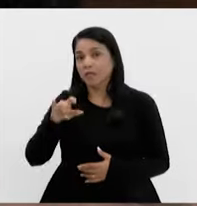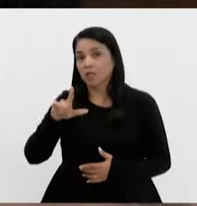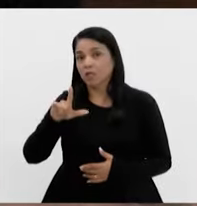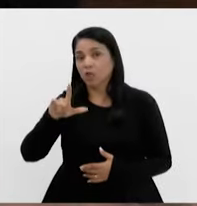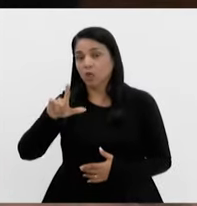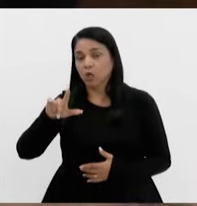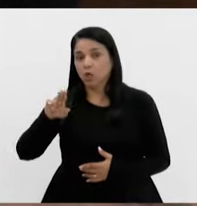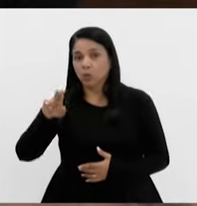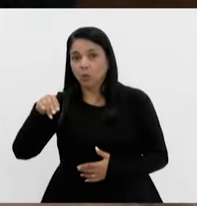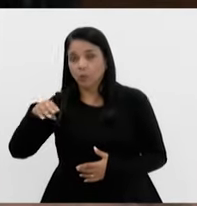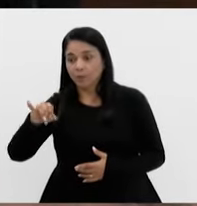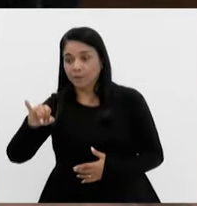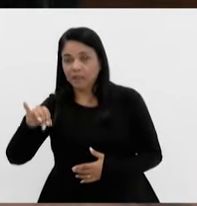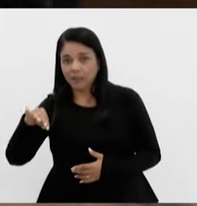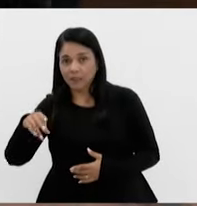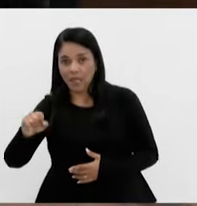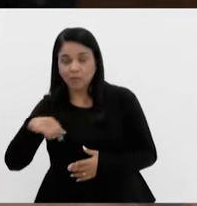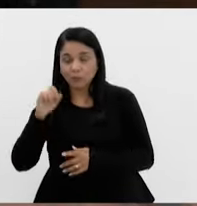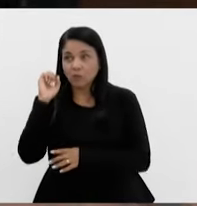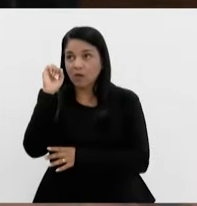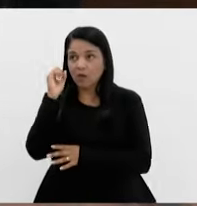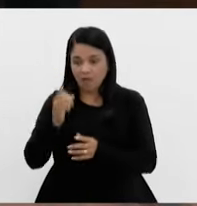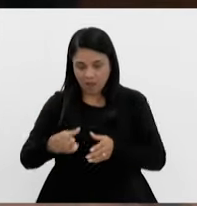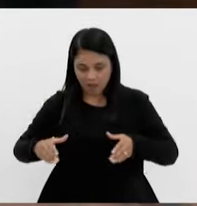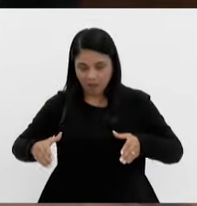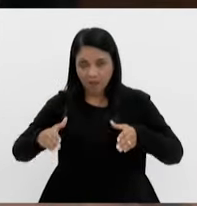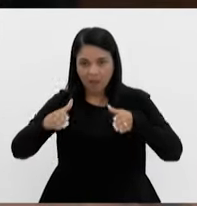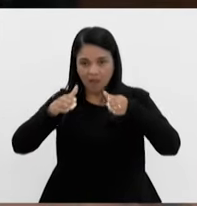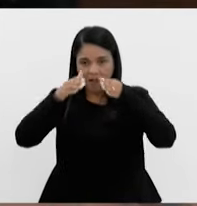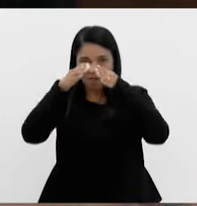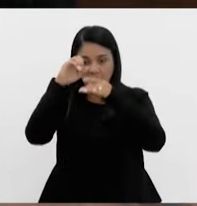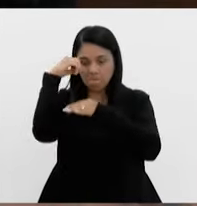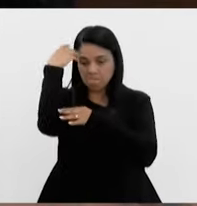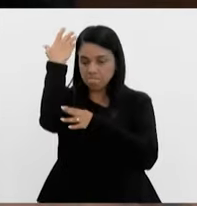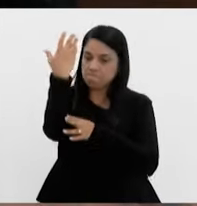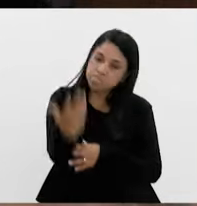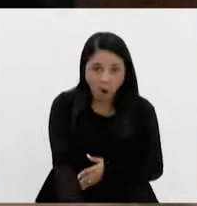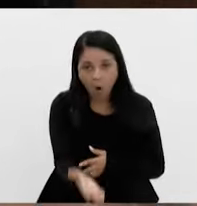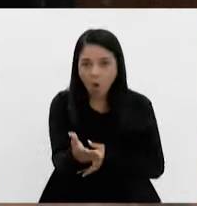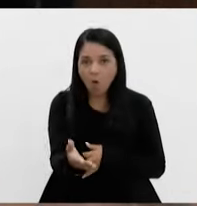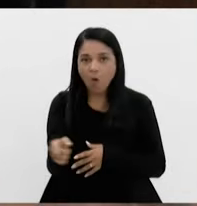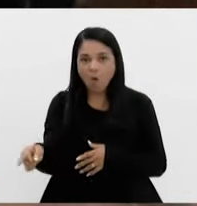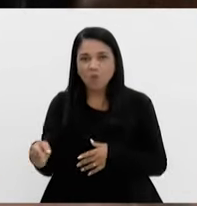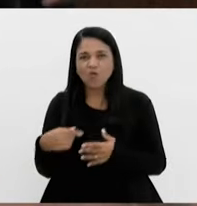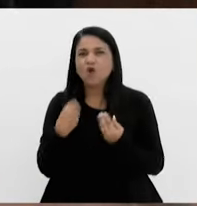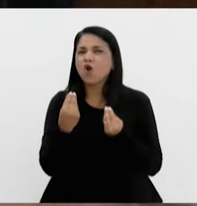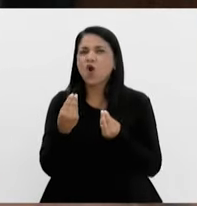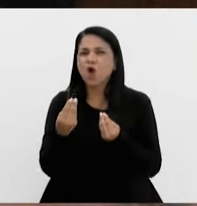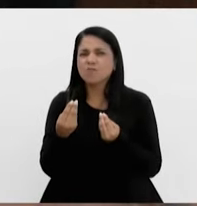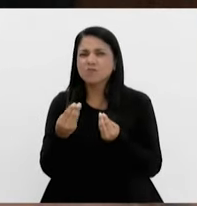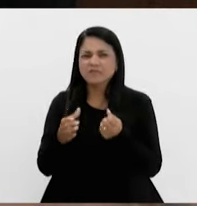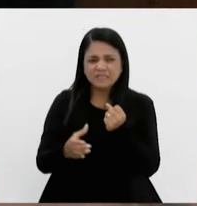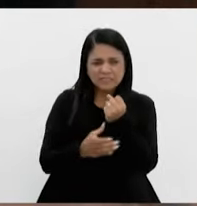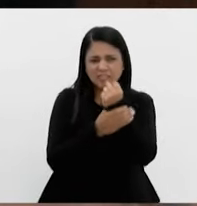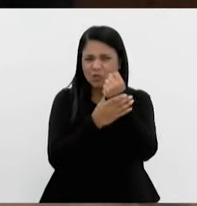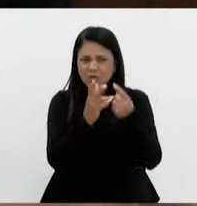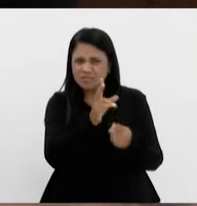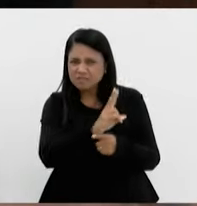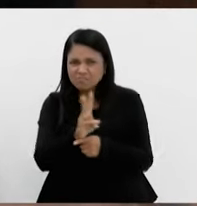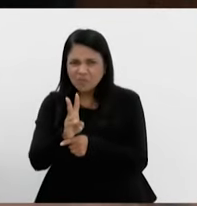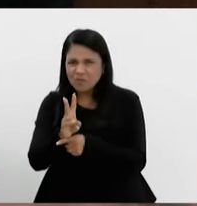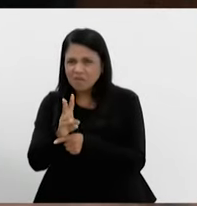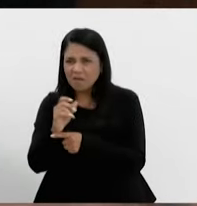teve Natal iluminado é uma farra com dinheiro público onde ele quer politizar né a segurança pública porque o major o